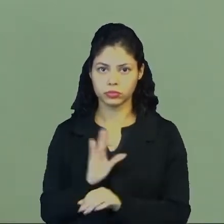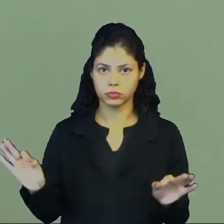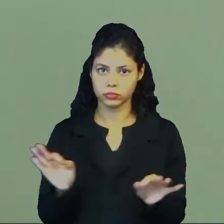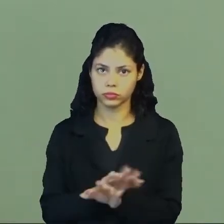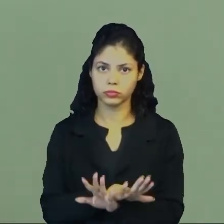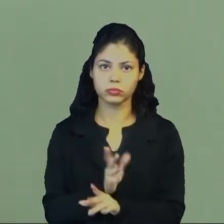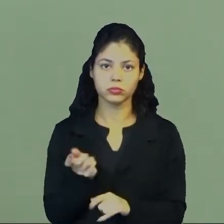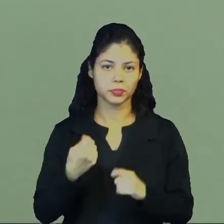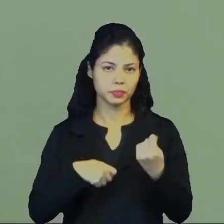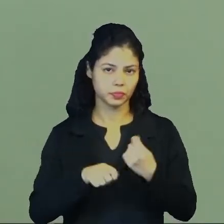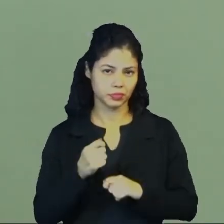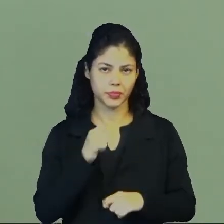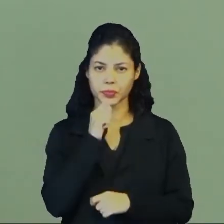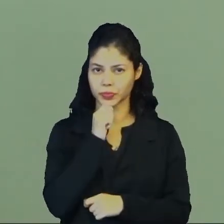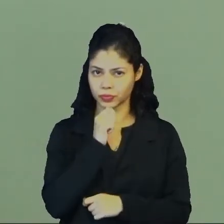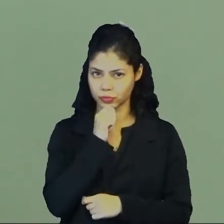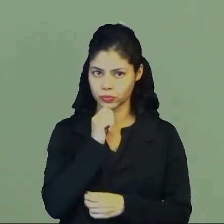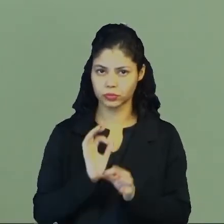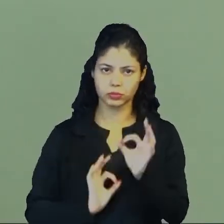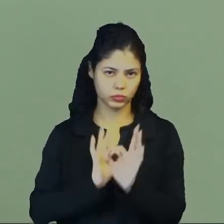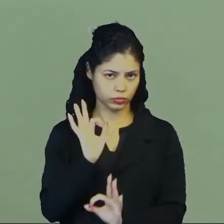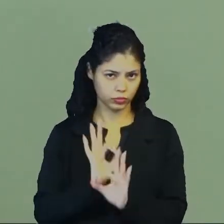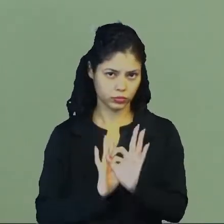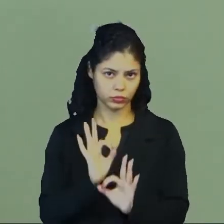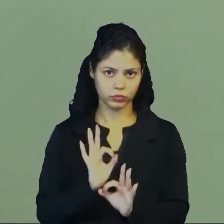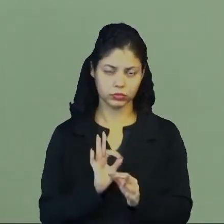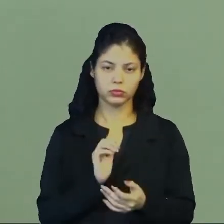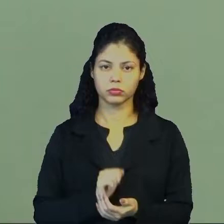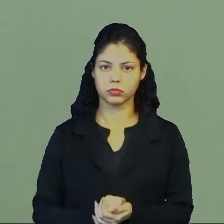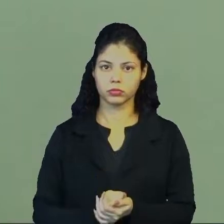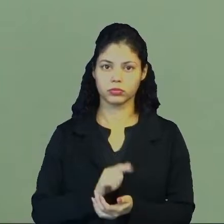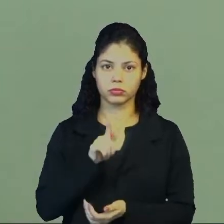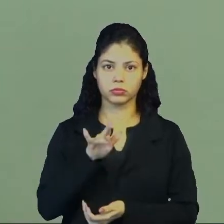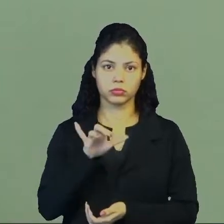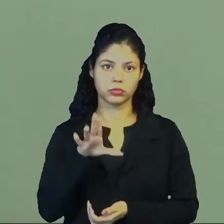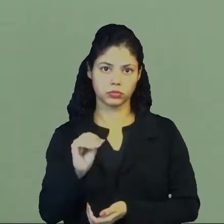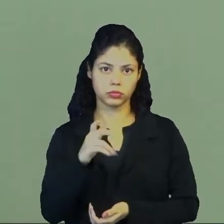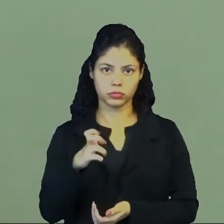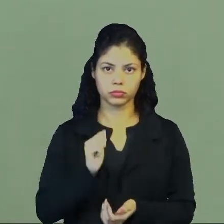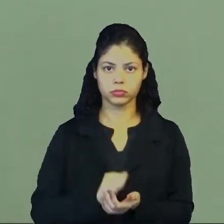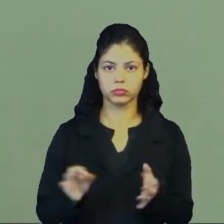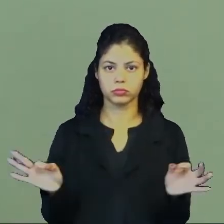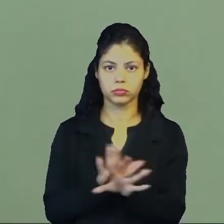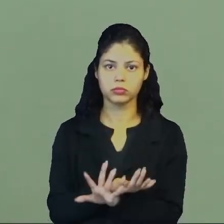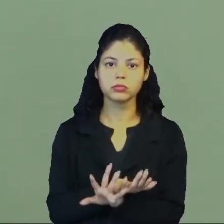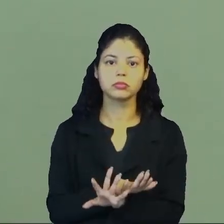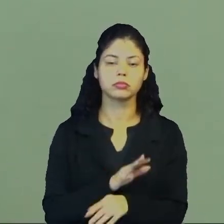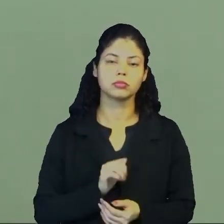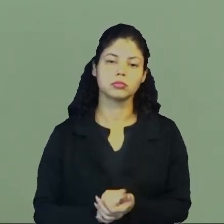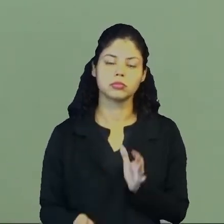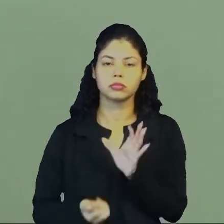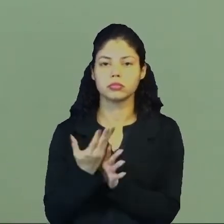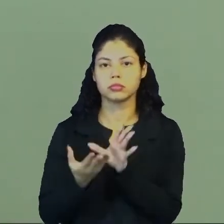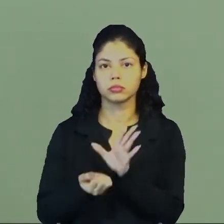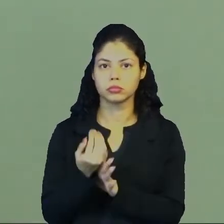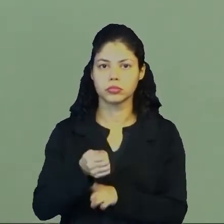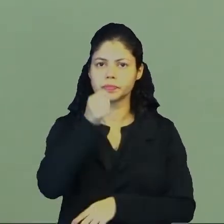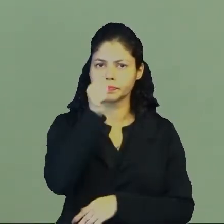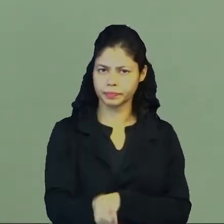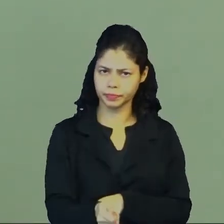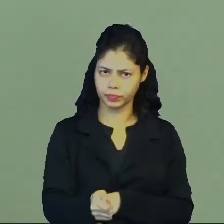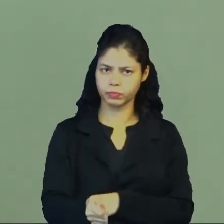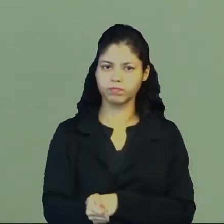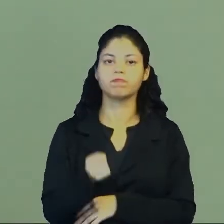aí financiando, né, arquitetando aí o golpe do Augusto Pinochet e acaba, né, gerando aí uma das ditaduras